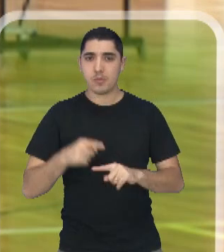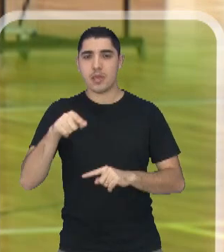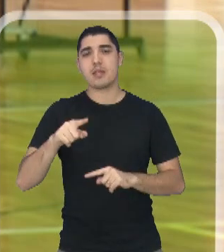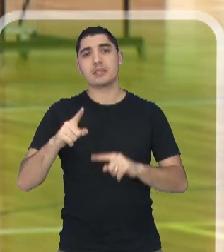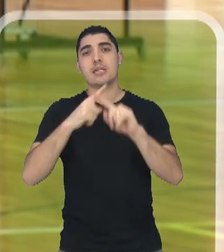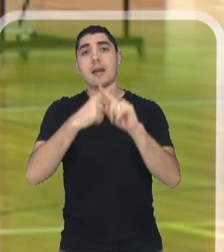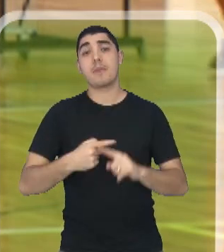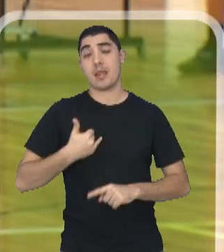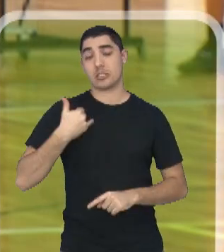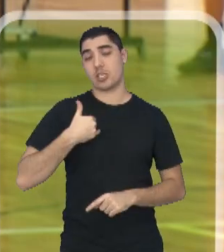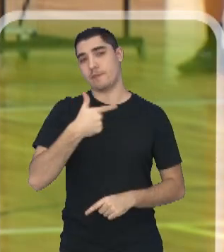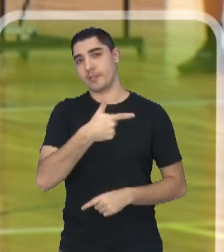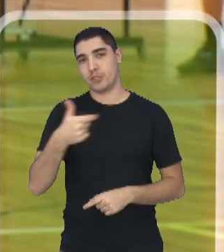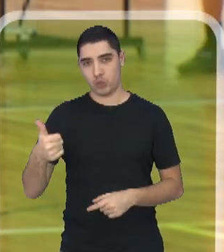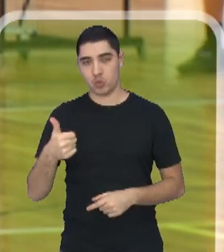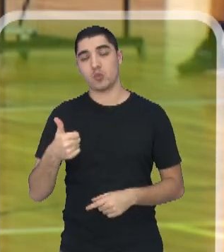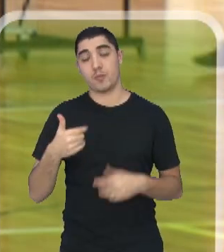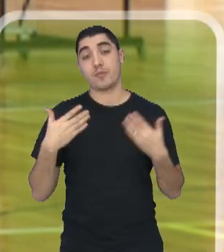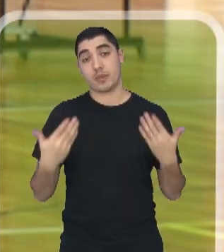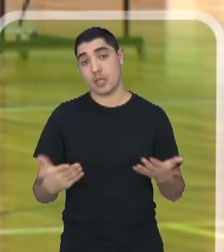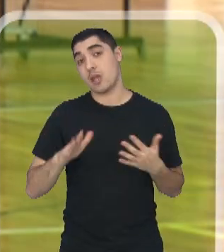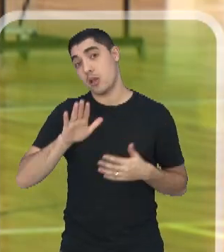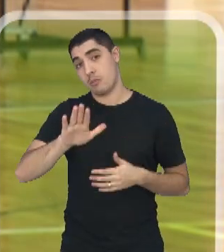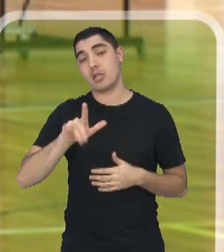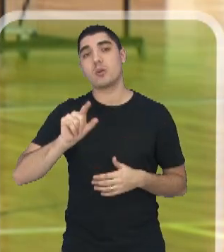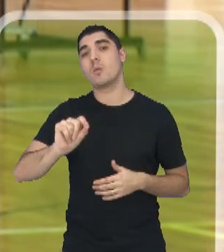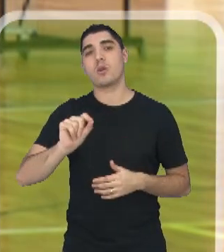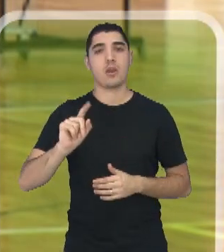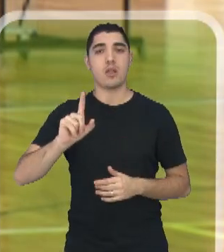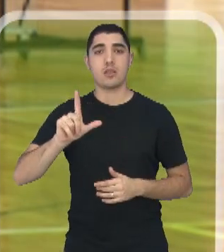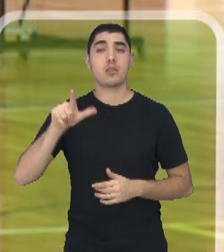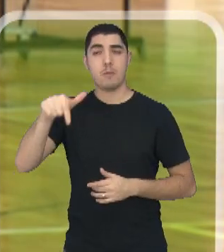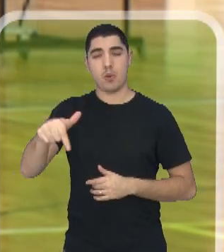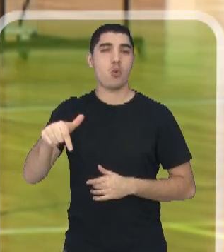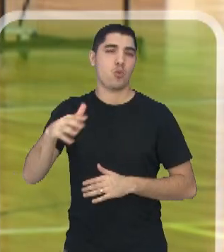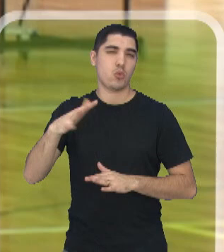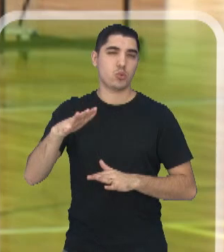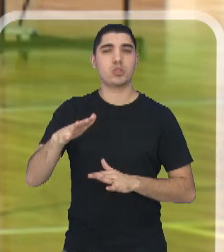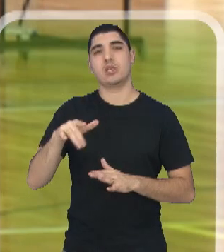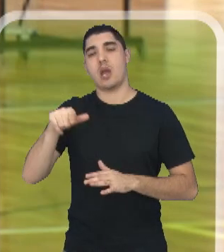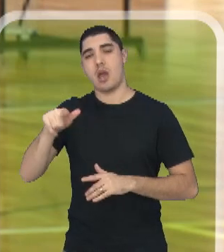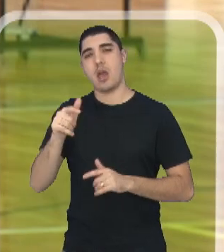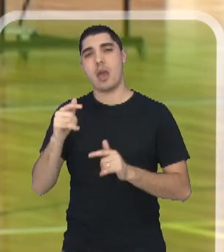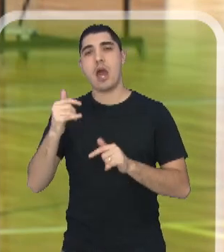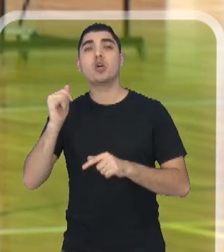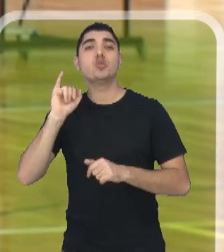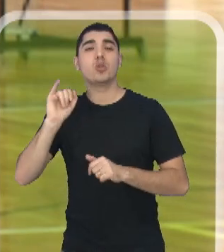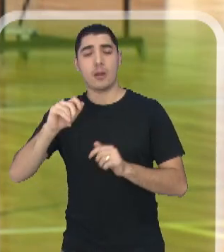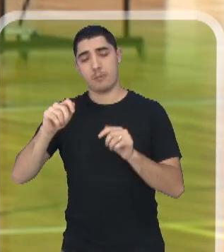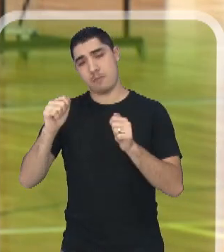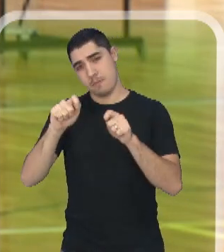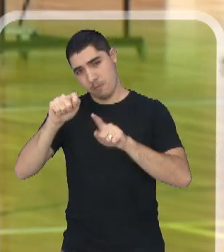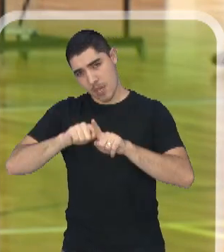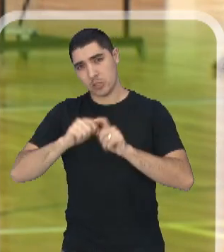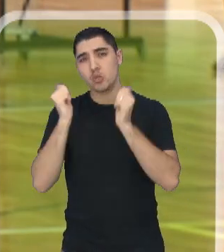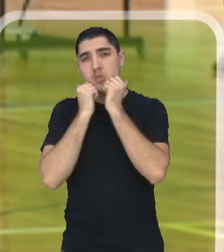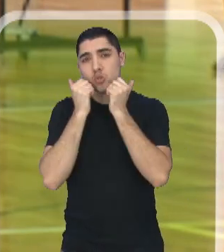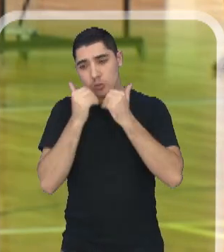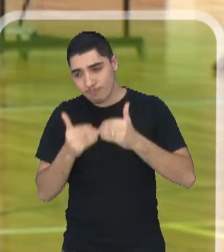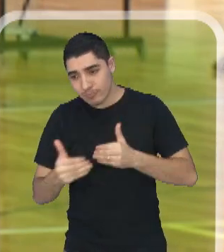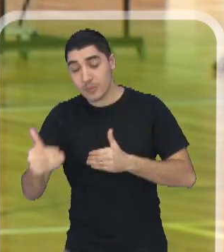campeonatos sub-21. Mas, no final do segundo semestre, elas vão ter um grande desafio, que é disputar